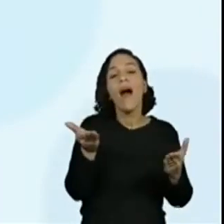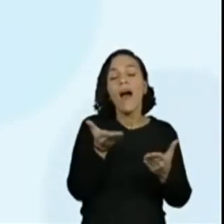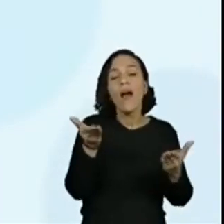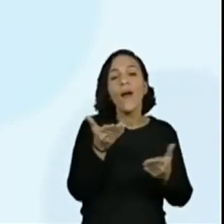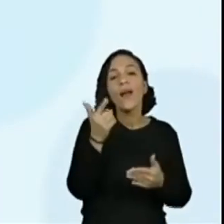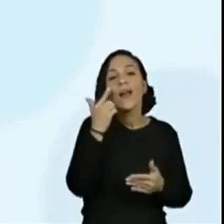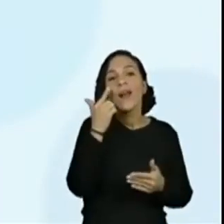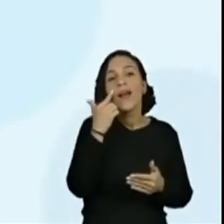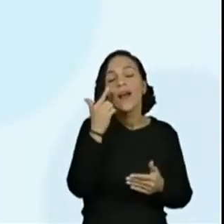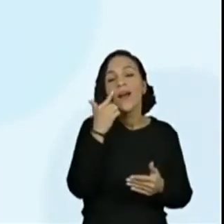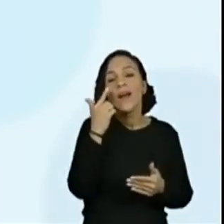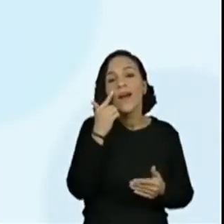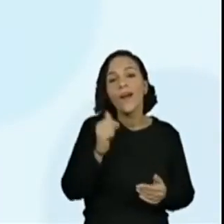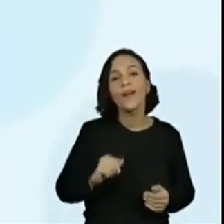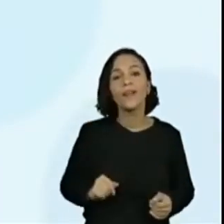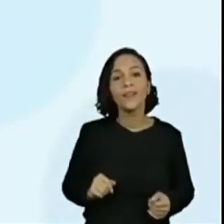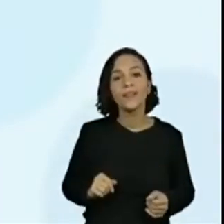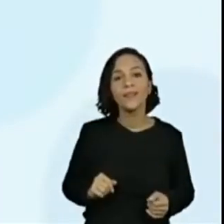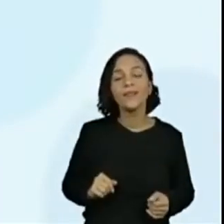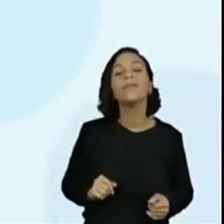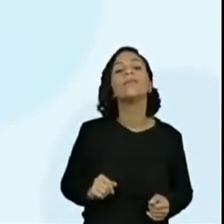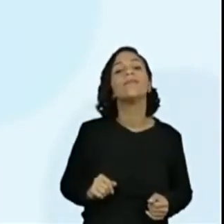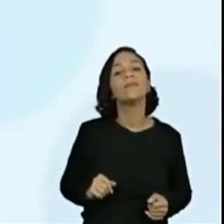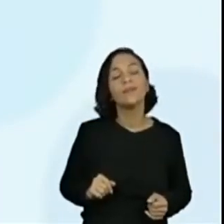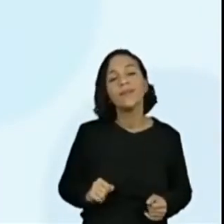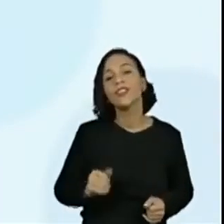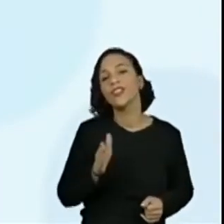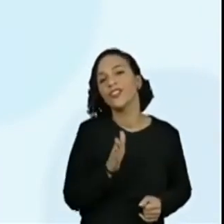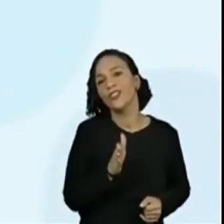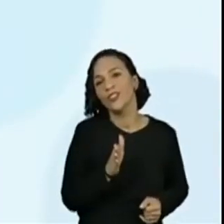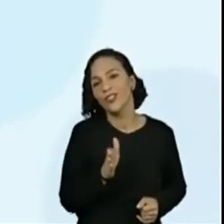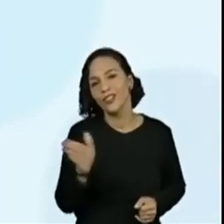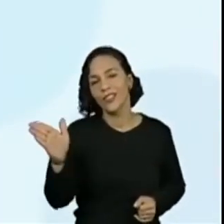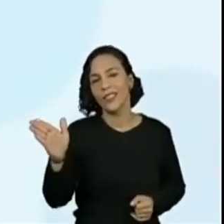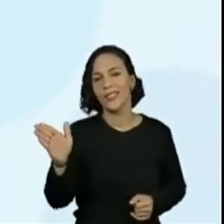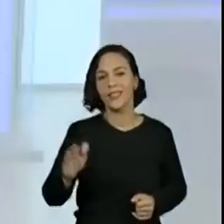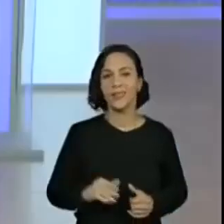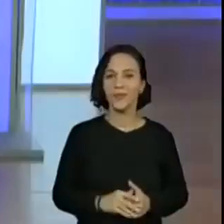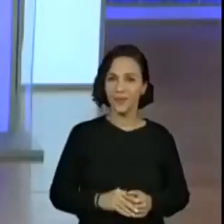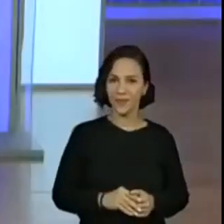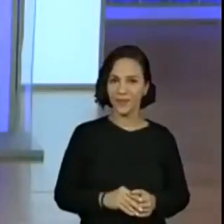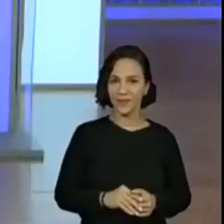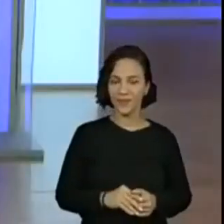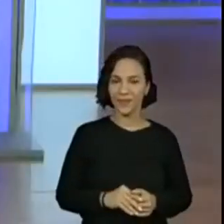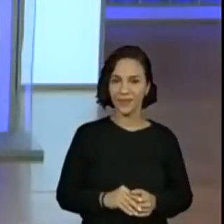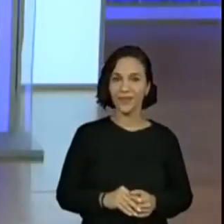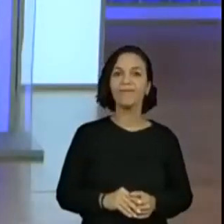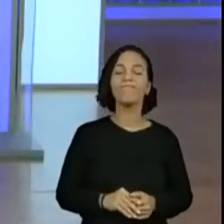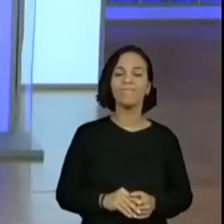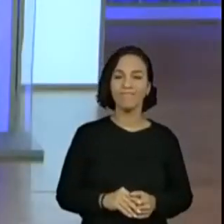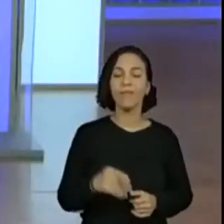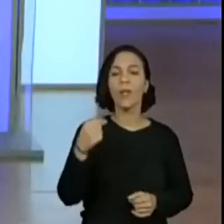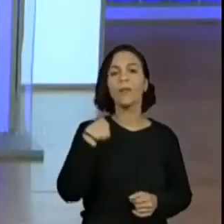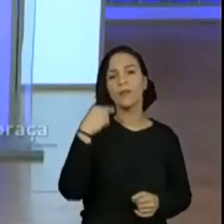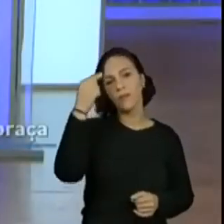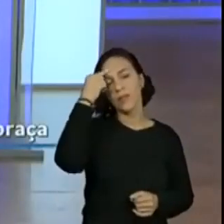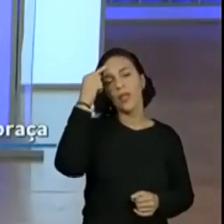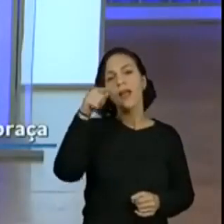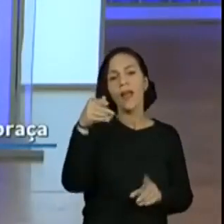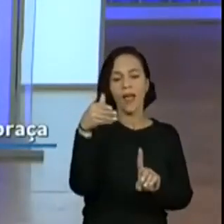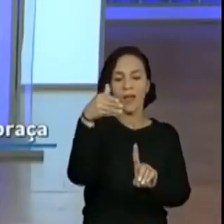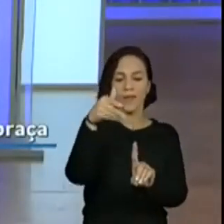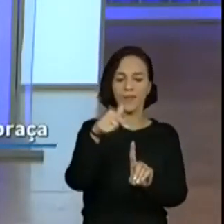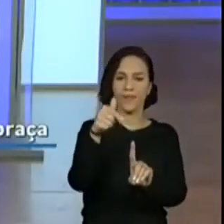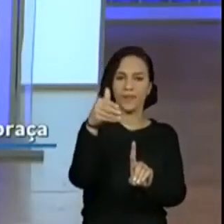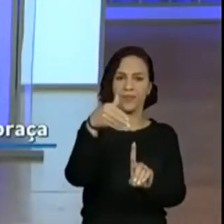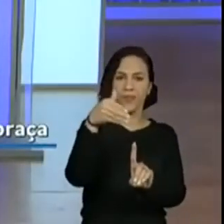Olha como muda quando a gente já dá um referencial. Sim. Olha lá, lembrando que precisa olhar e pensar que tem que ter um referencial.